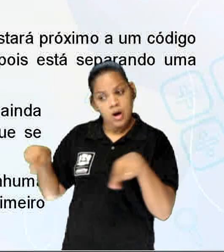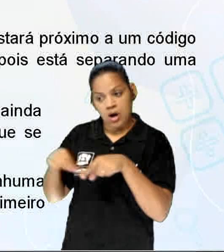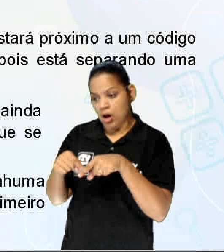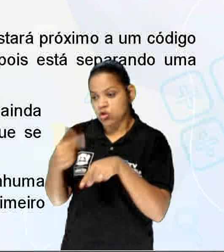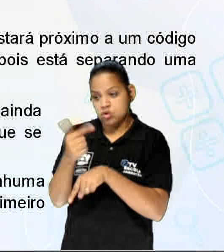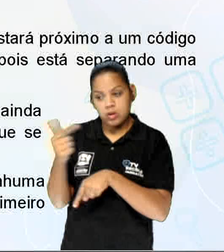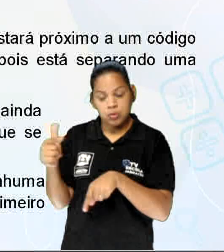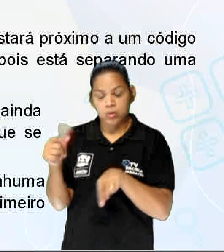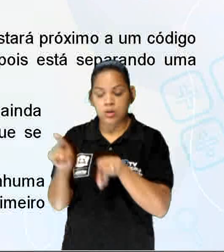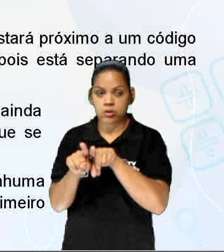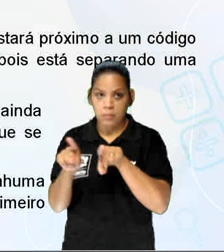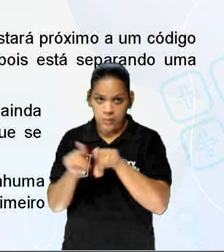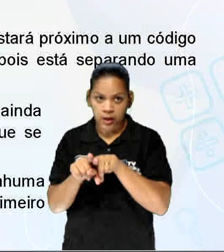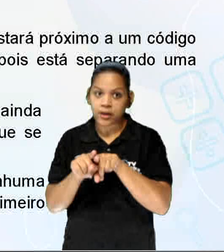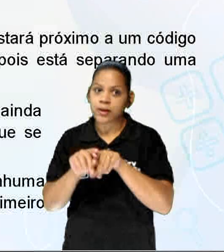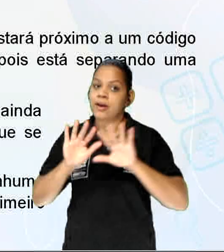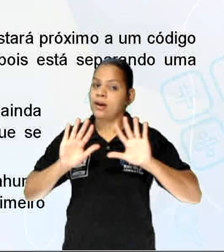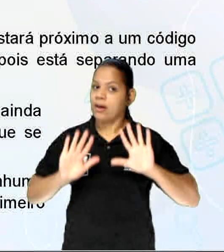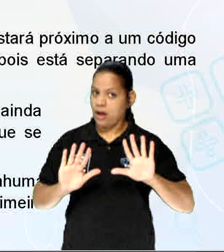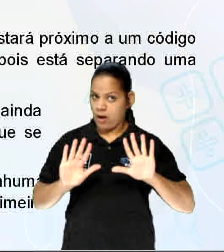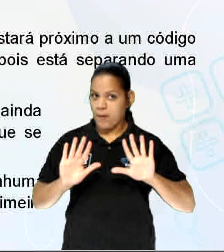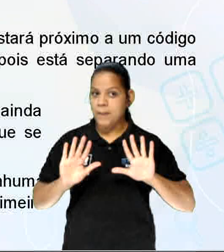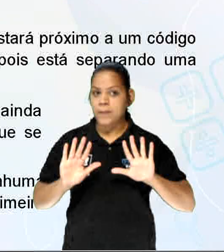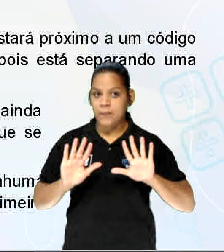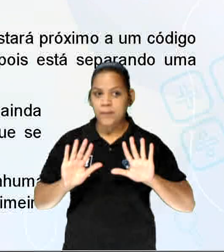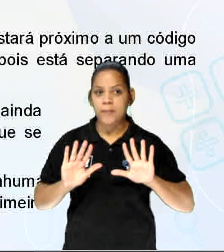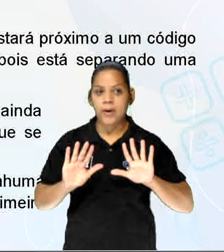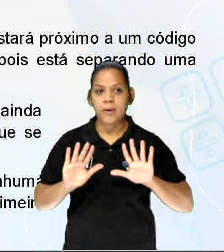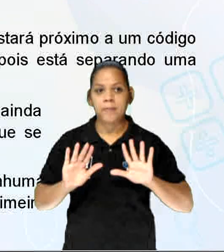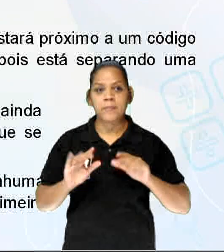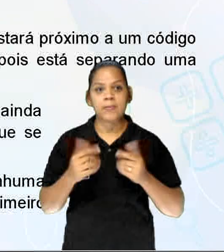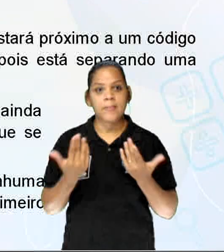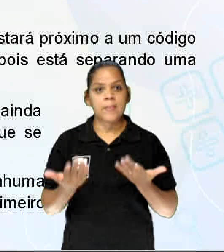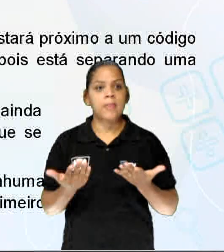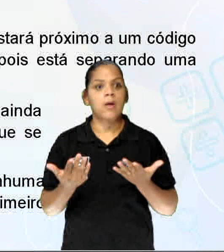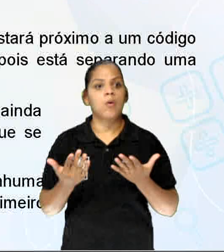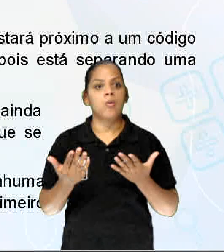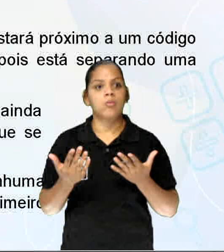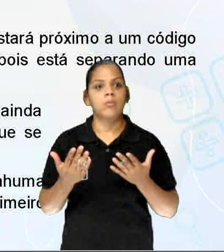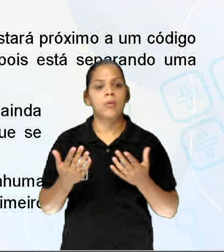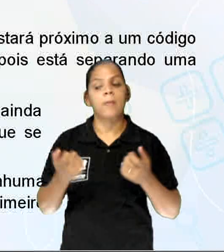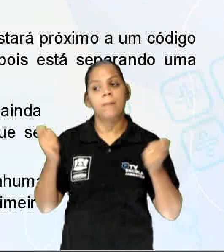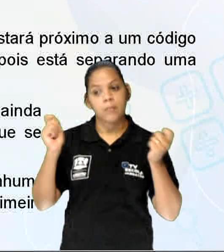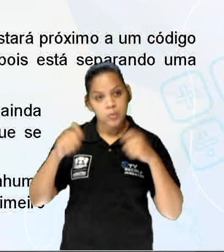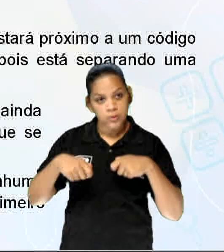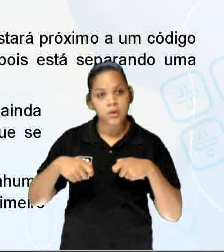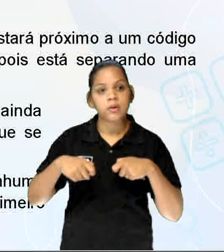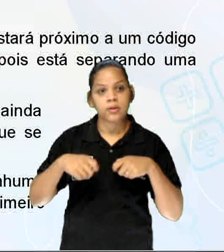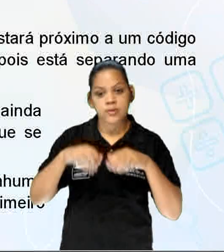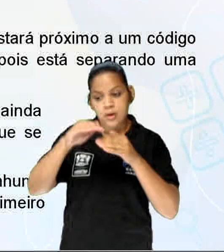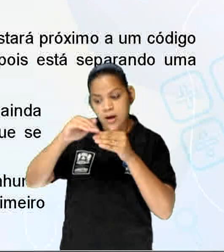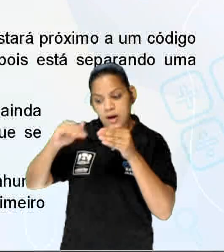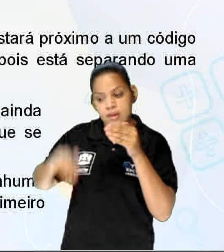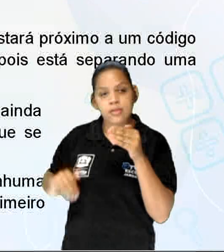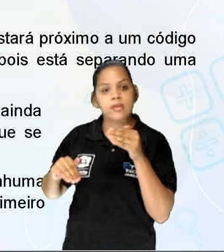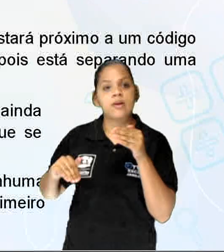ainda há salvação. No início do terceiro parágrafo, poderia ser retirada, já que se trata de um caso